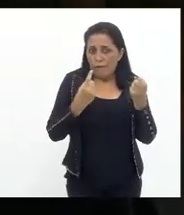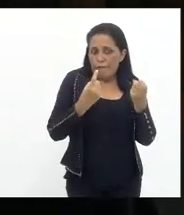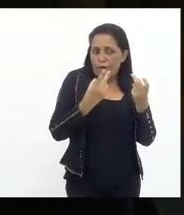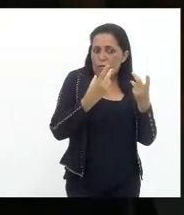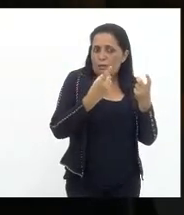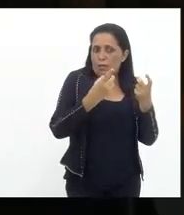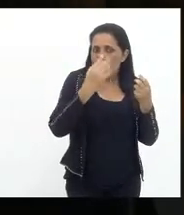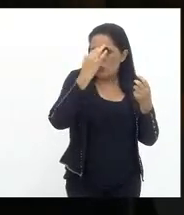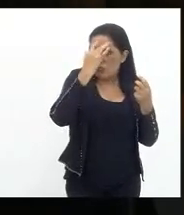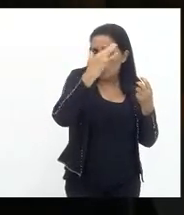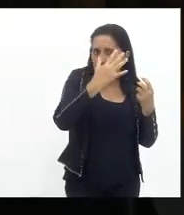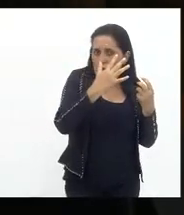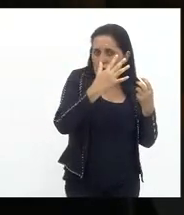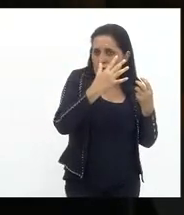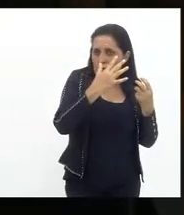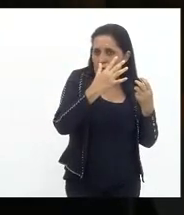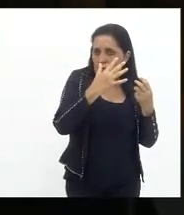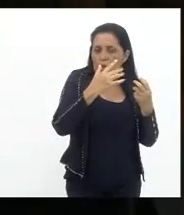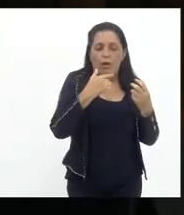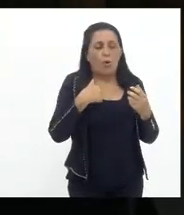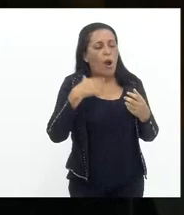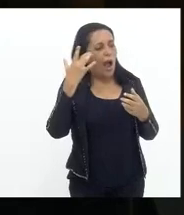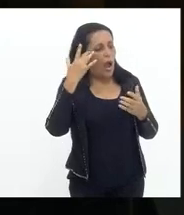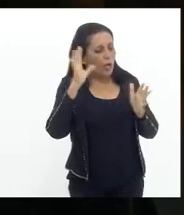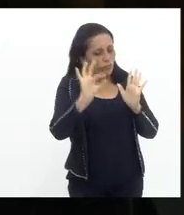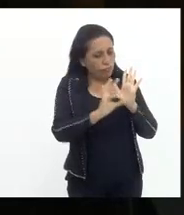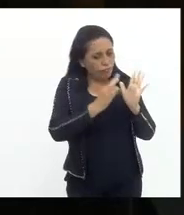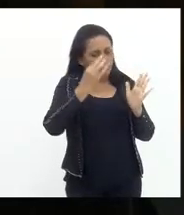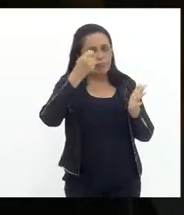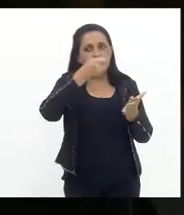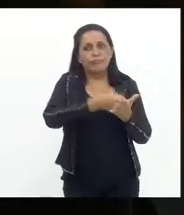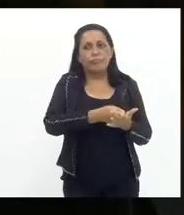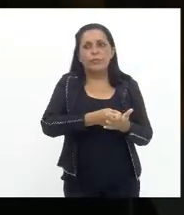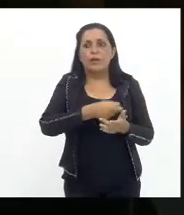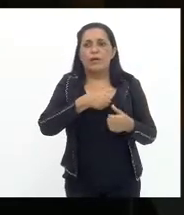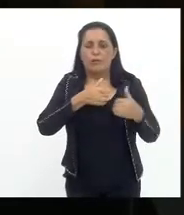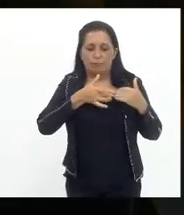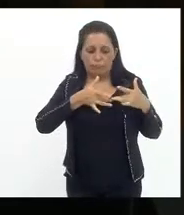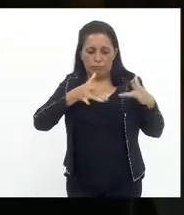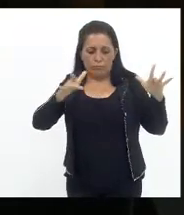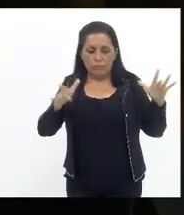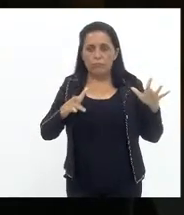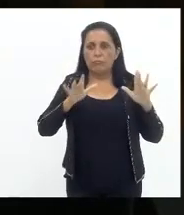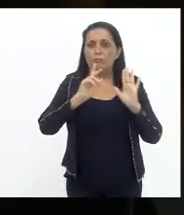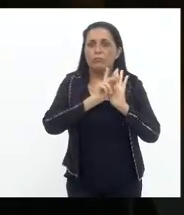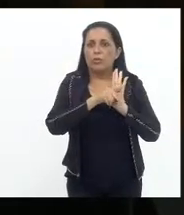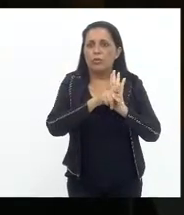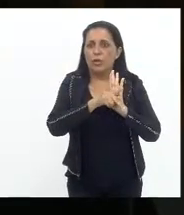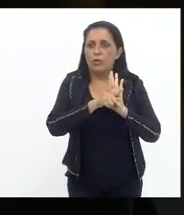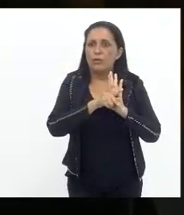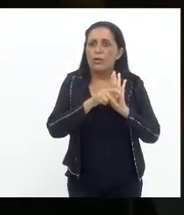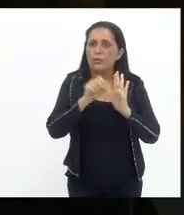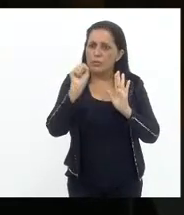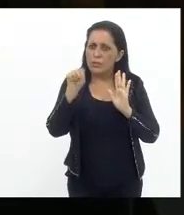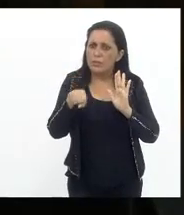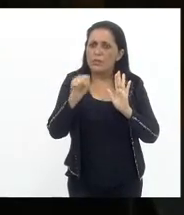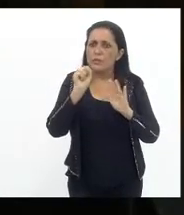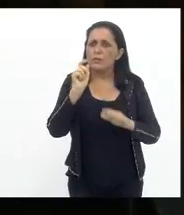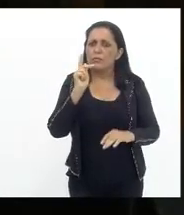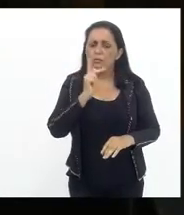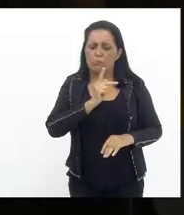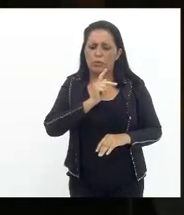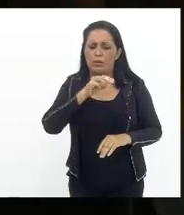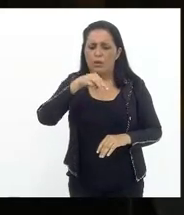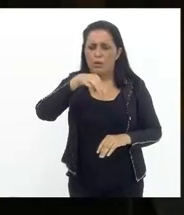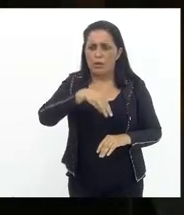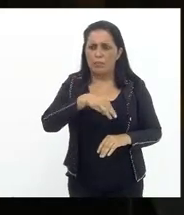acho que essa seja a intenção do autor do projeto. Tenho certeza que ele fez de coração esse projeto. Eu sou a favor que a Polícia Penal